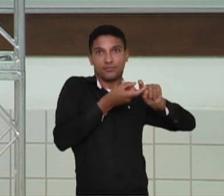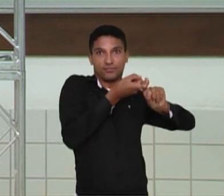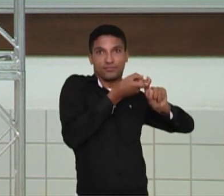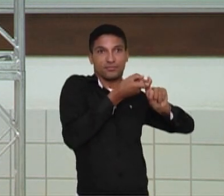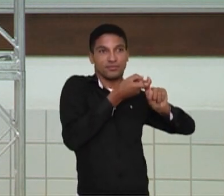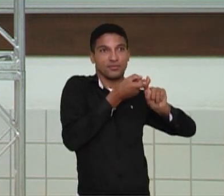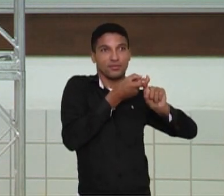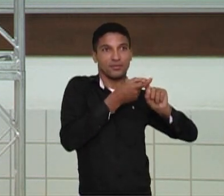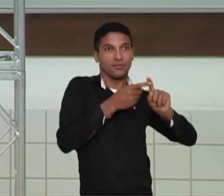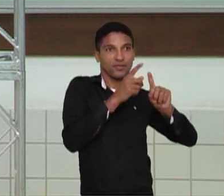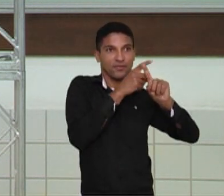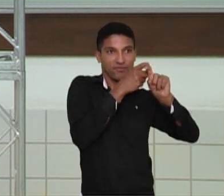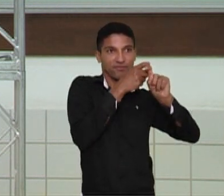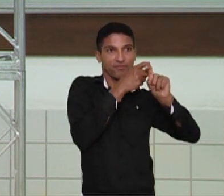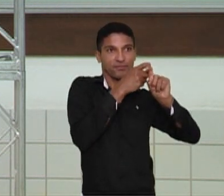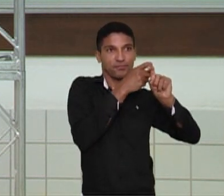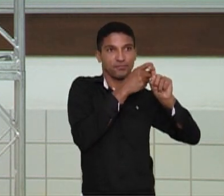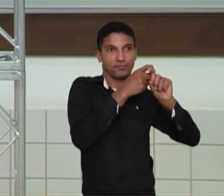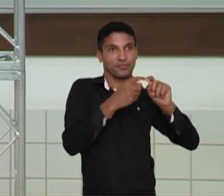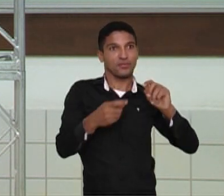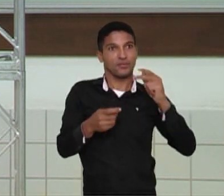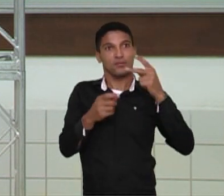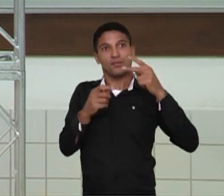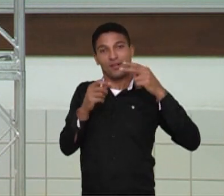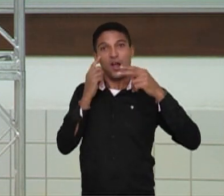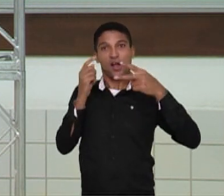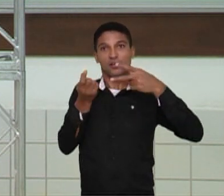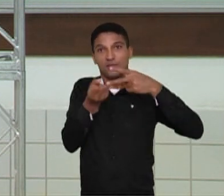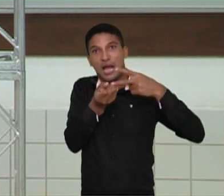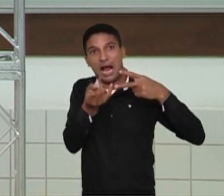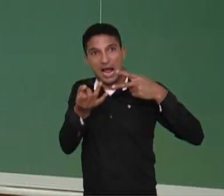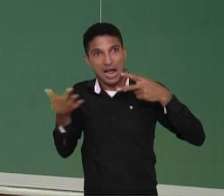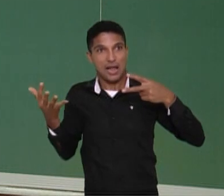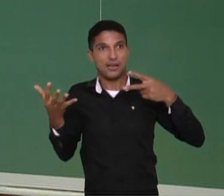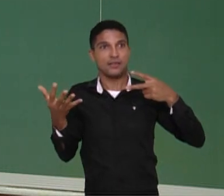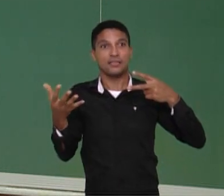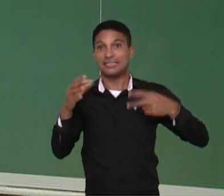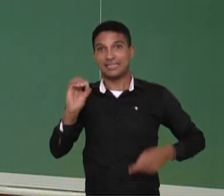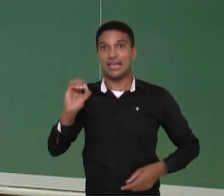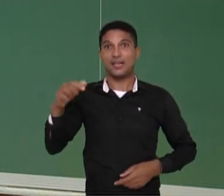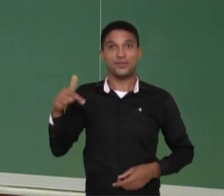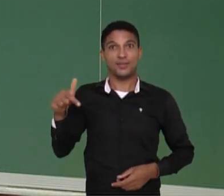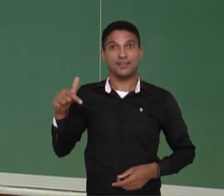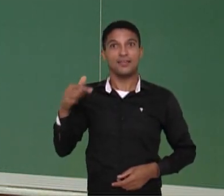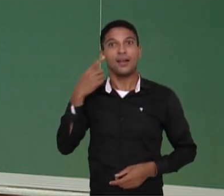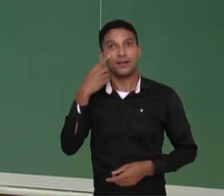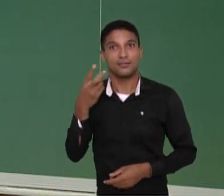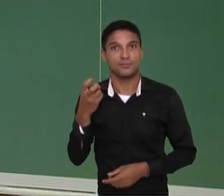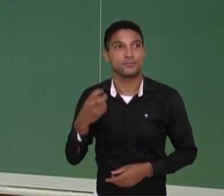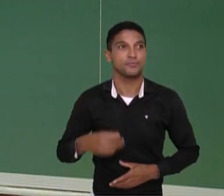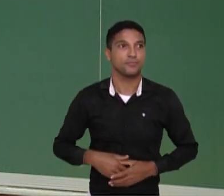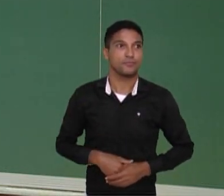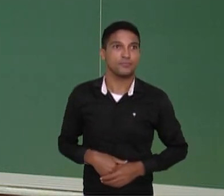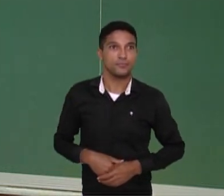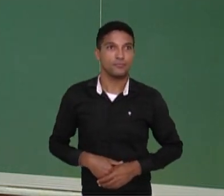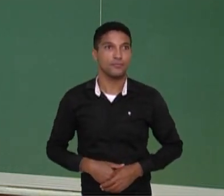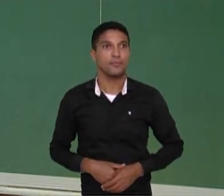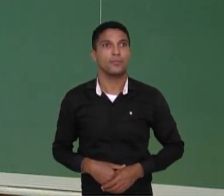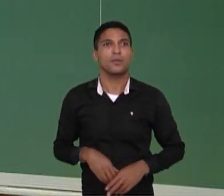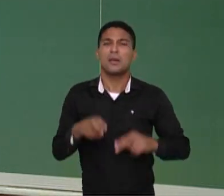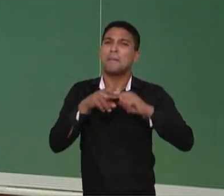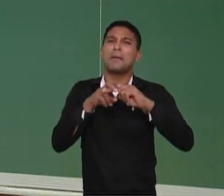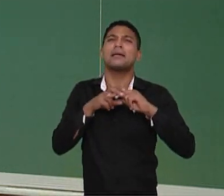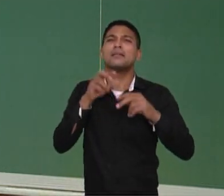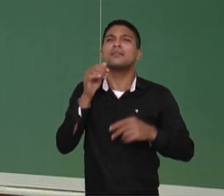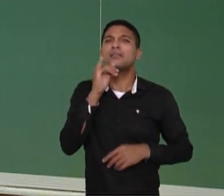infinitas formas aí. Vou escolher o número 2. Posso escrever esse 2 na forma de uma fração? Eu posso.